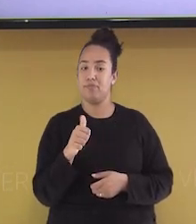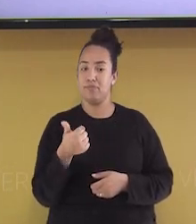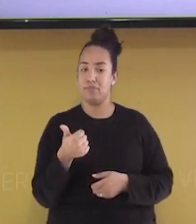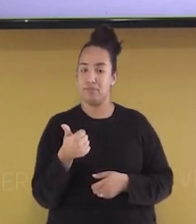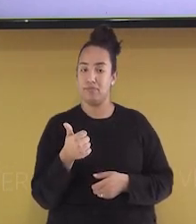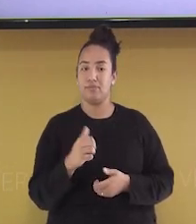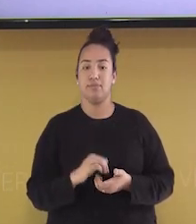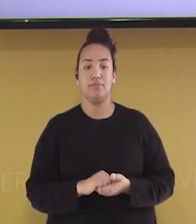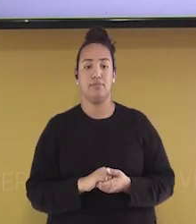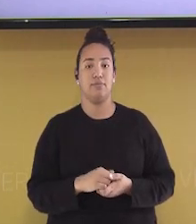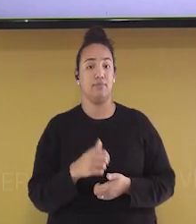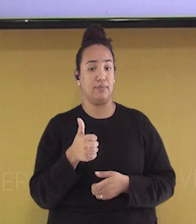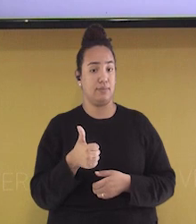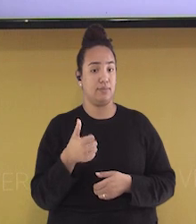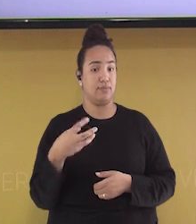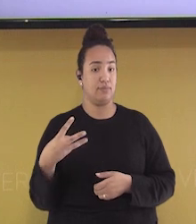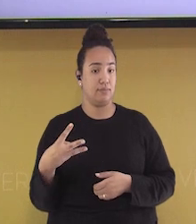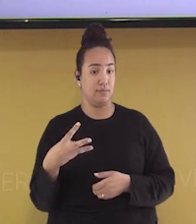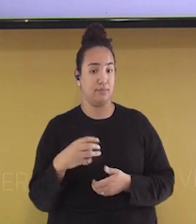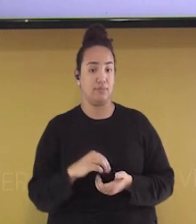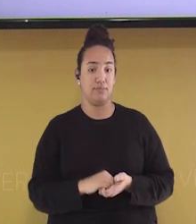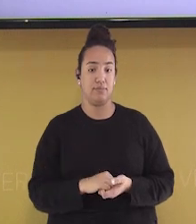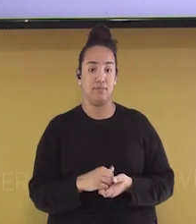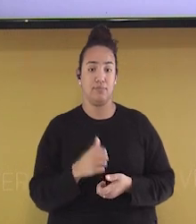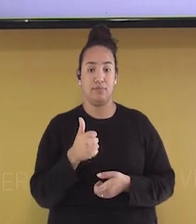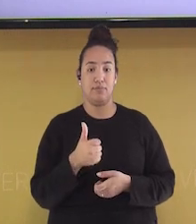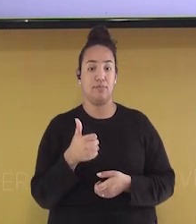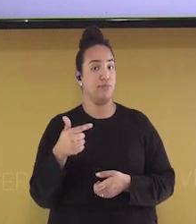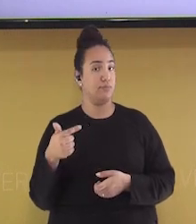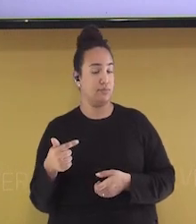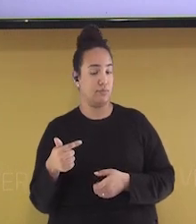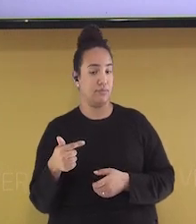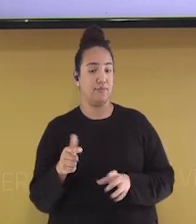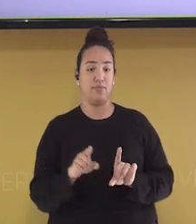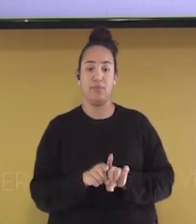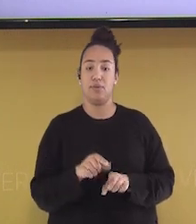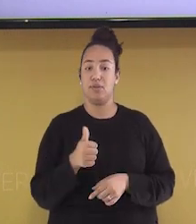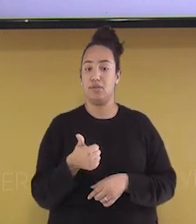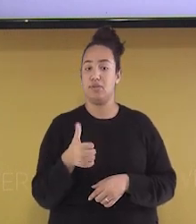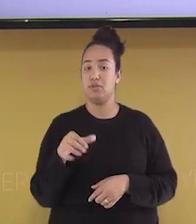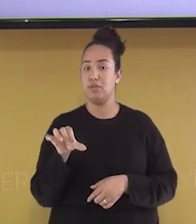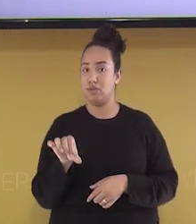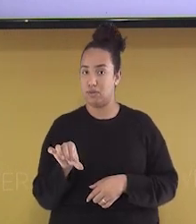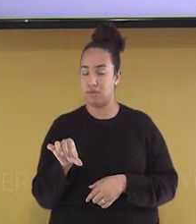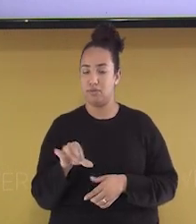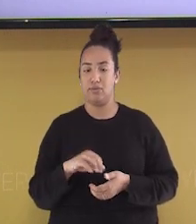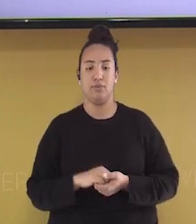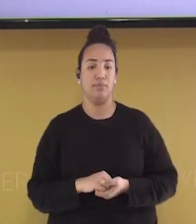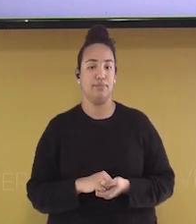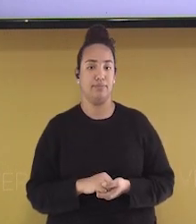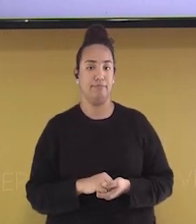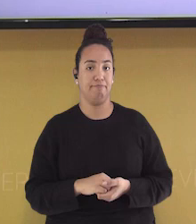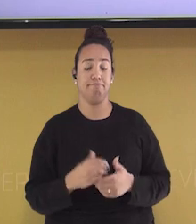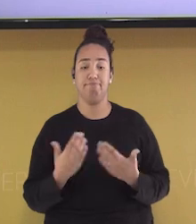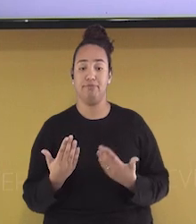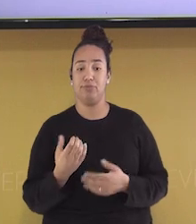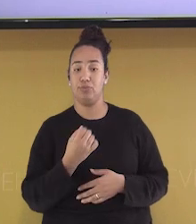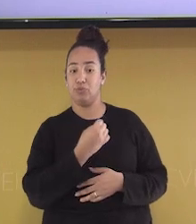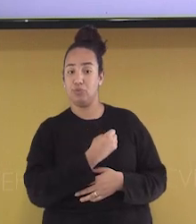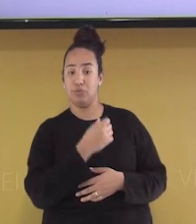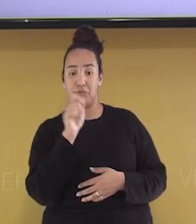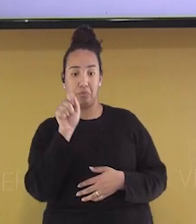19. Esses números que não assinalamos só são múltiplos deles mesmos, ou seja, só